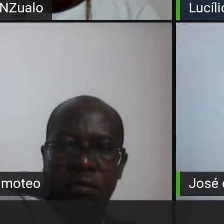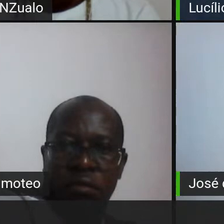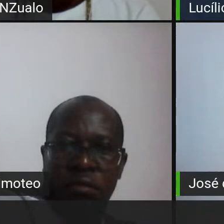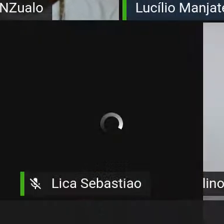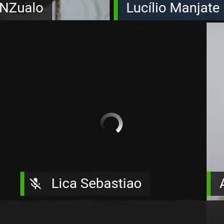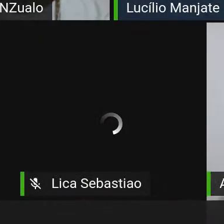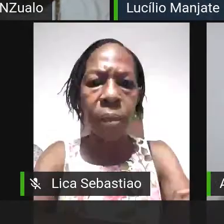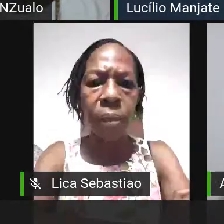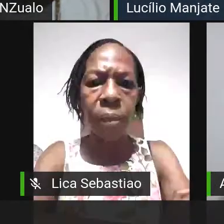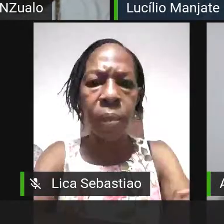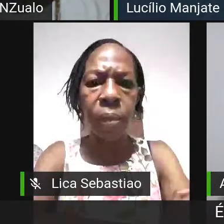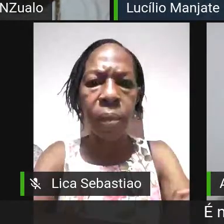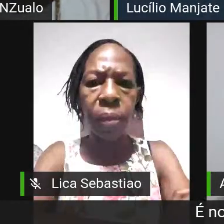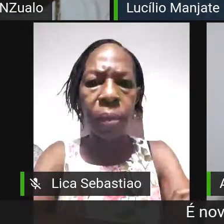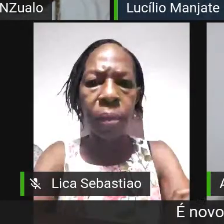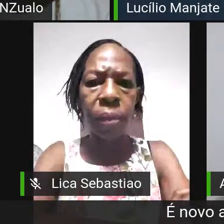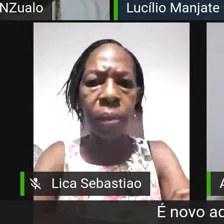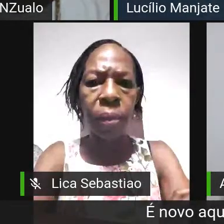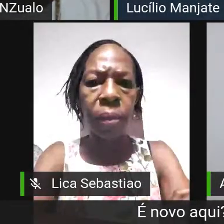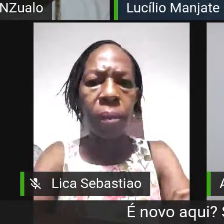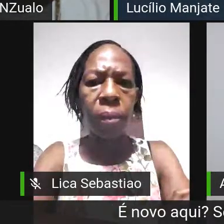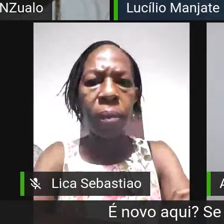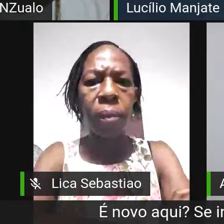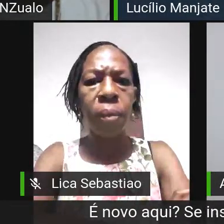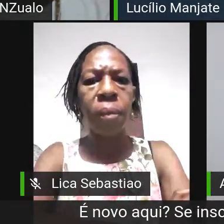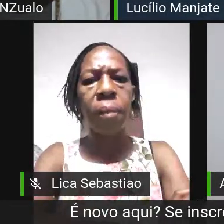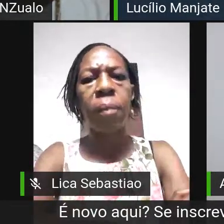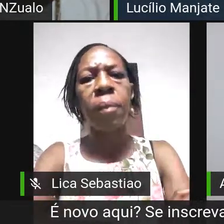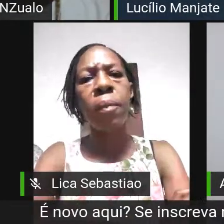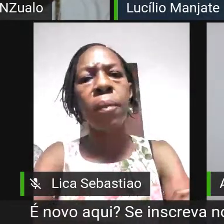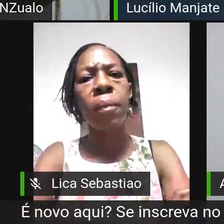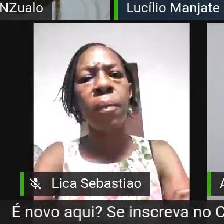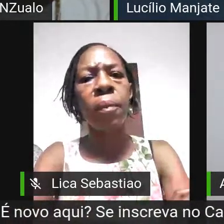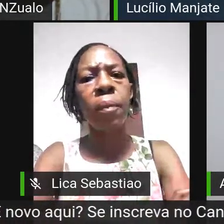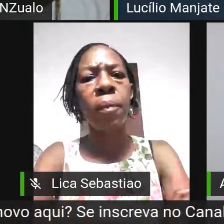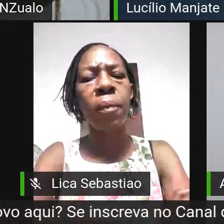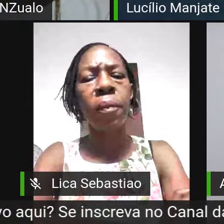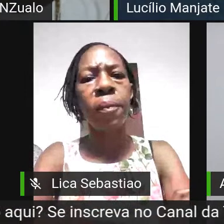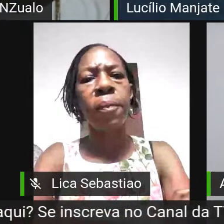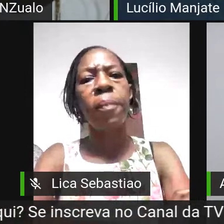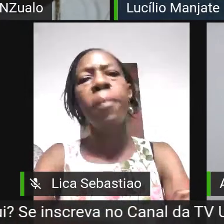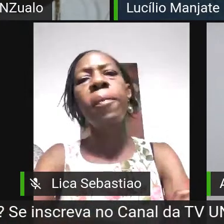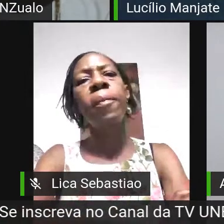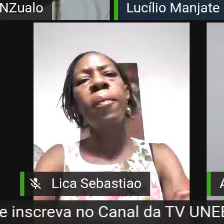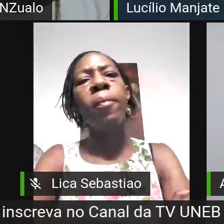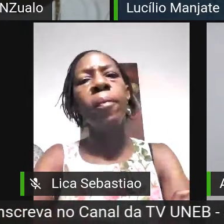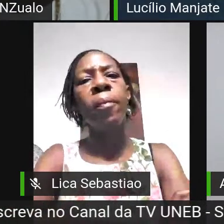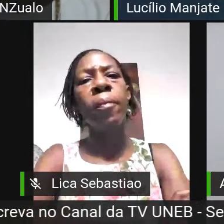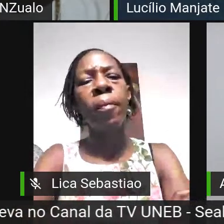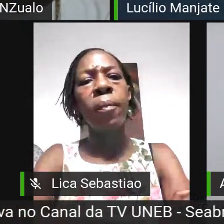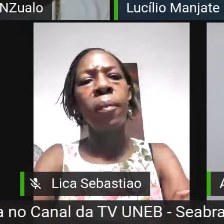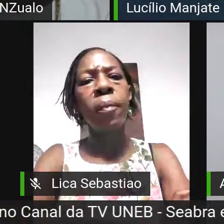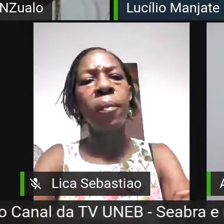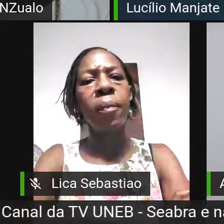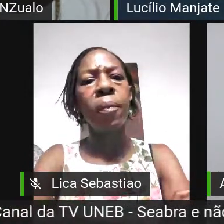um imaginário, digamos, ou uma forma, digamos assim, que é tributária da literatura mais escrita,